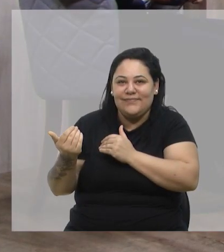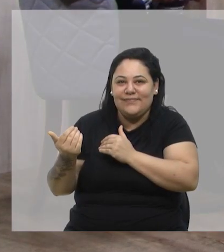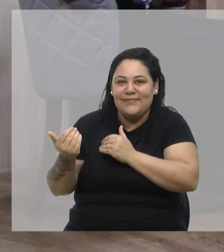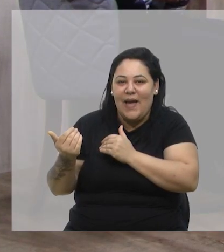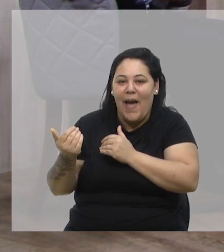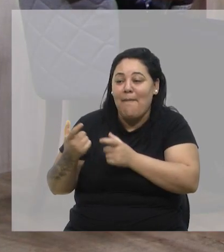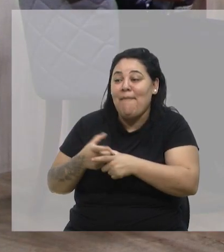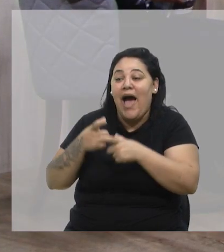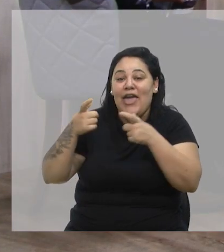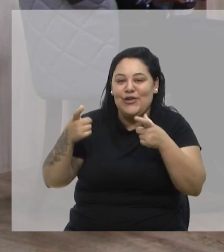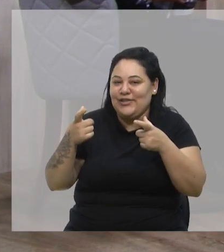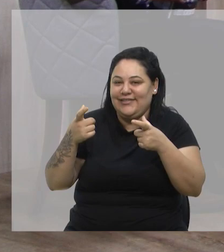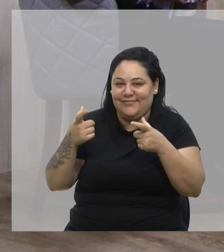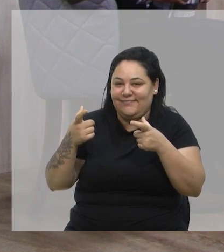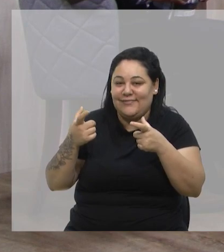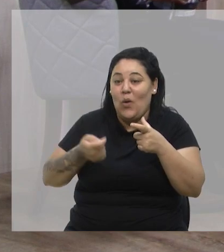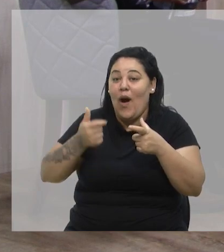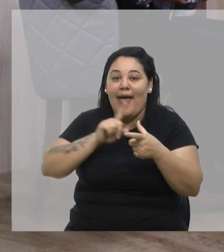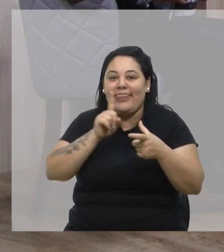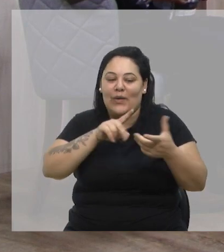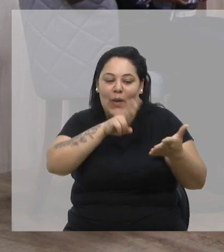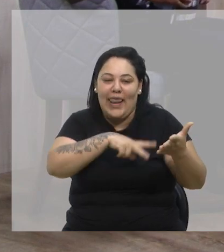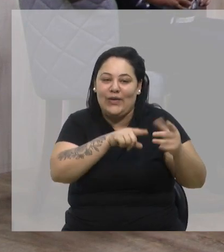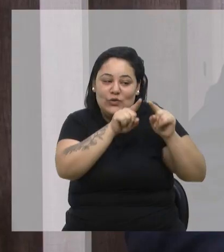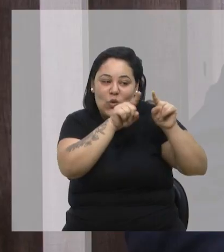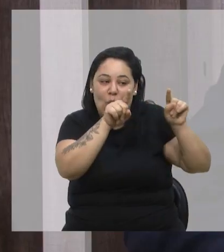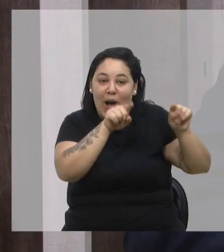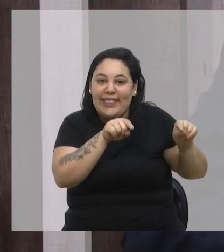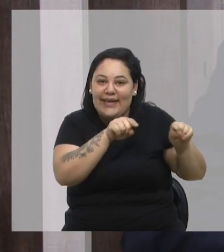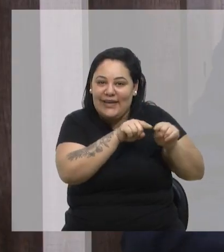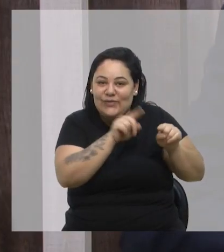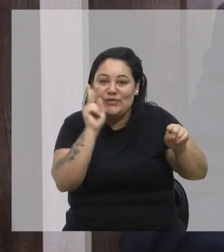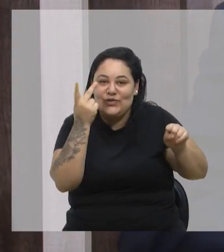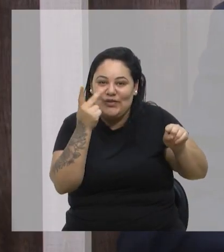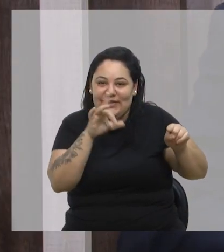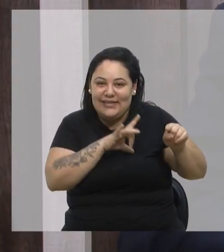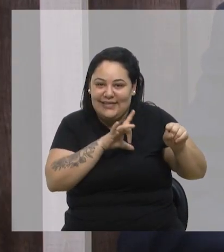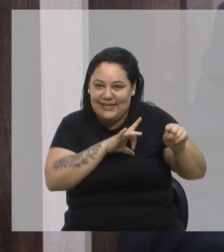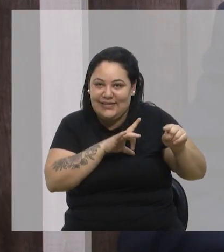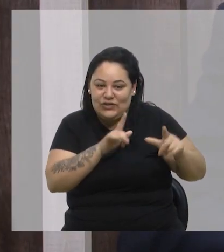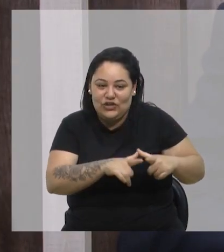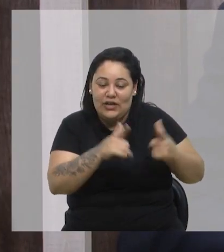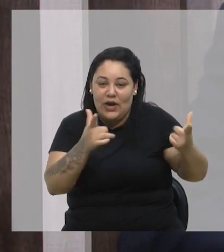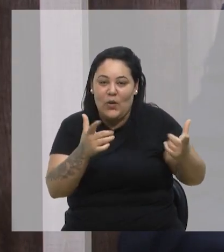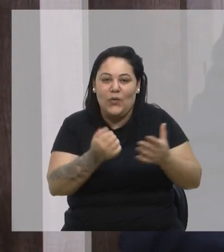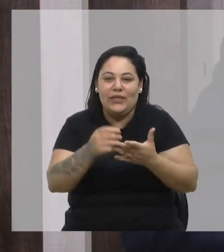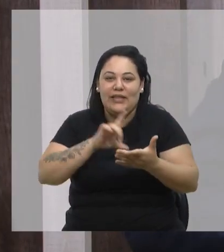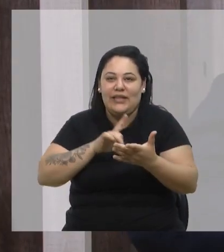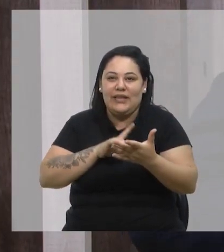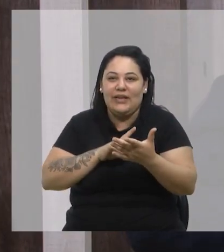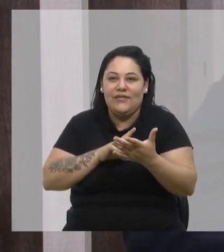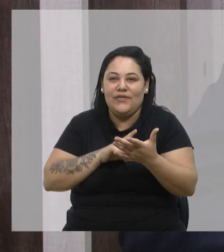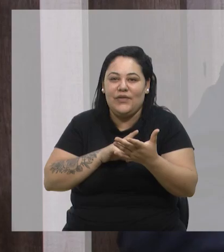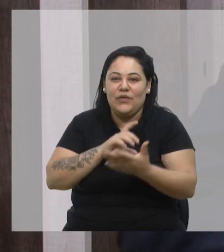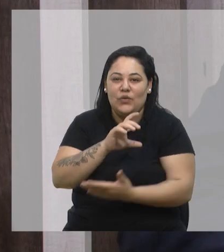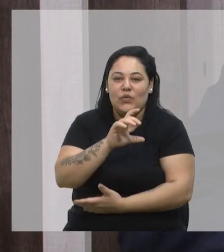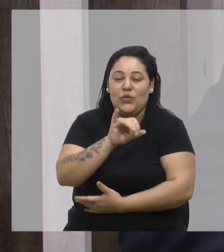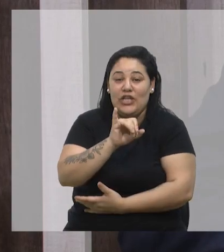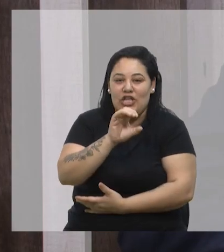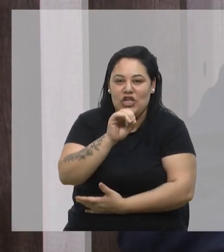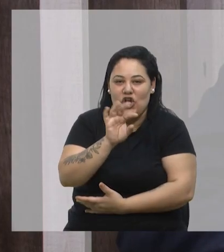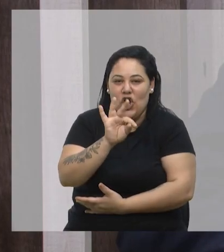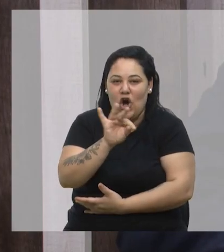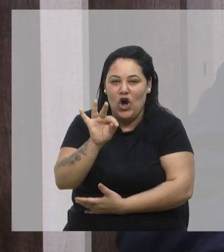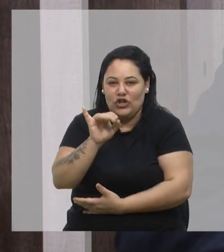possam ter lido tirinhas originalmente nos jornais, tomam contato com livros, brochuras. Por exemplo, o Carlos Iotti